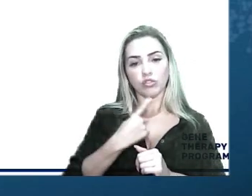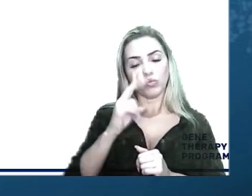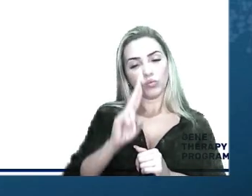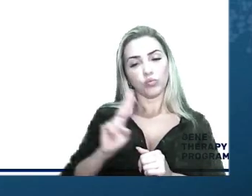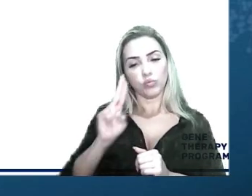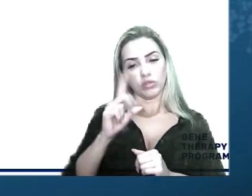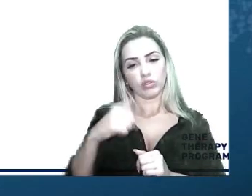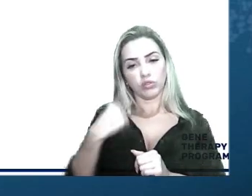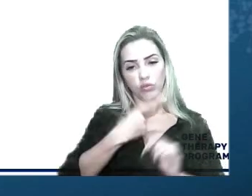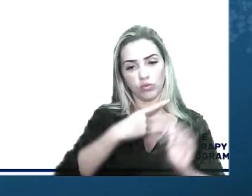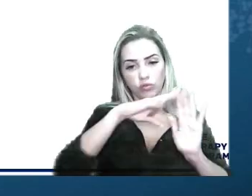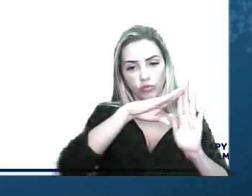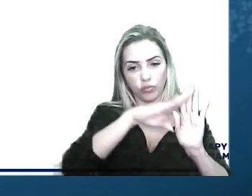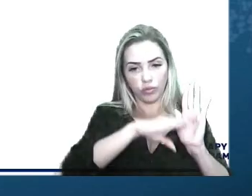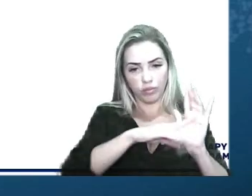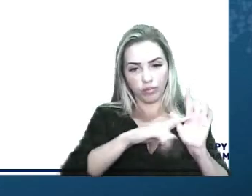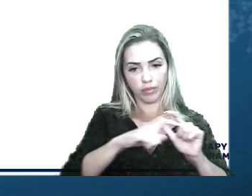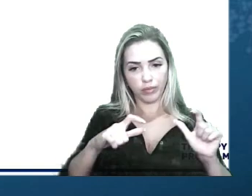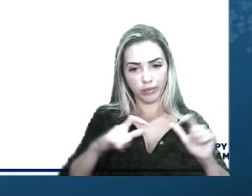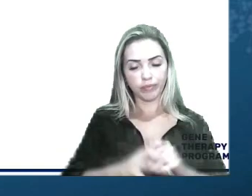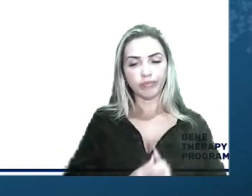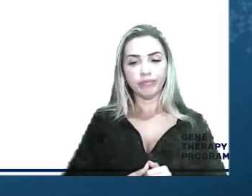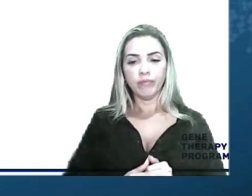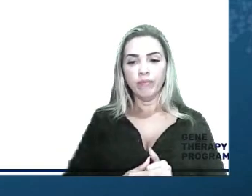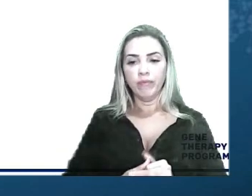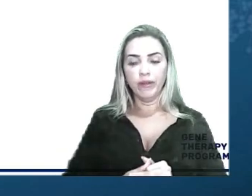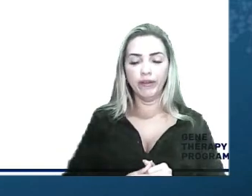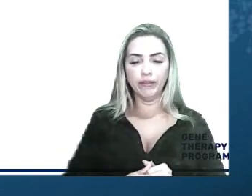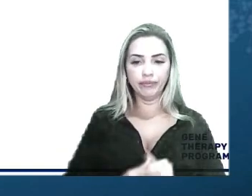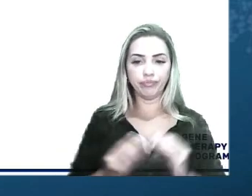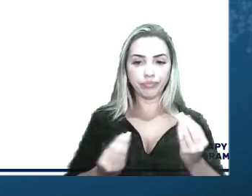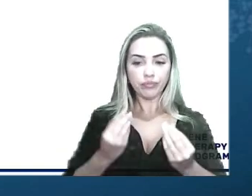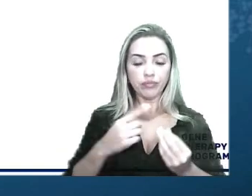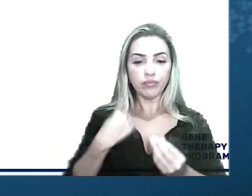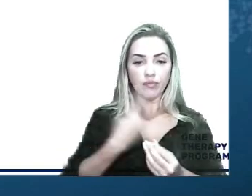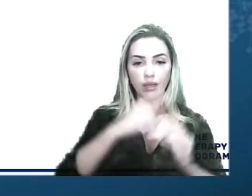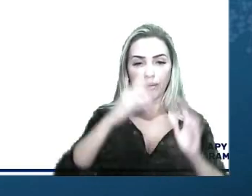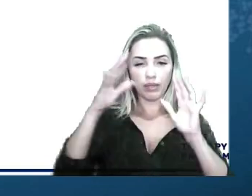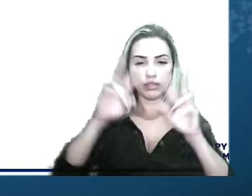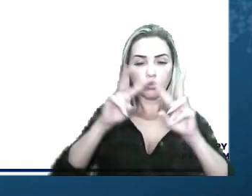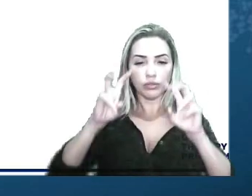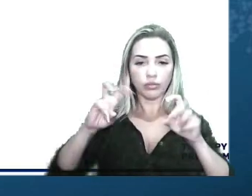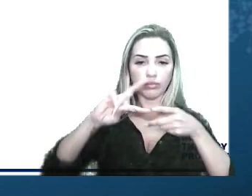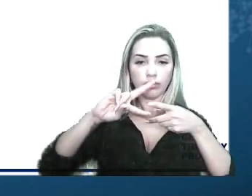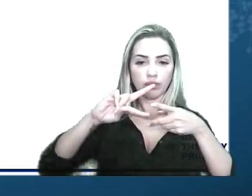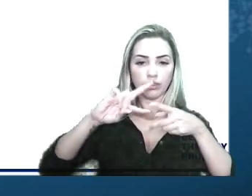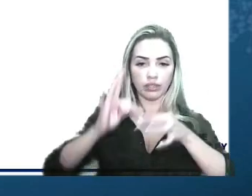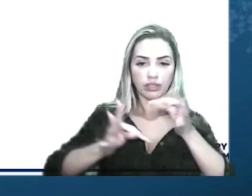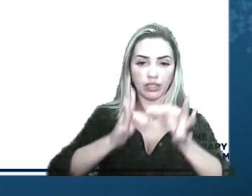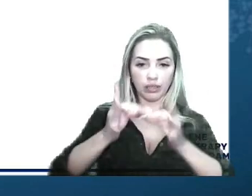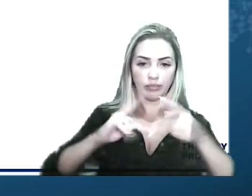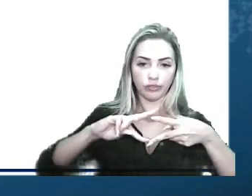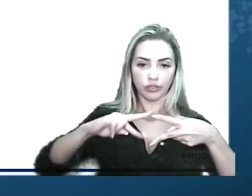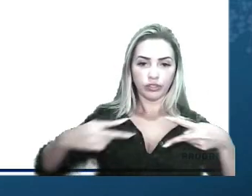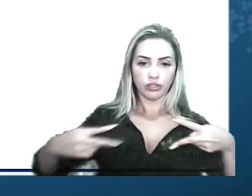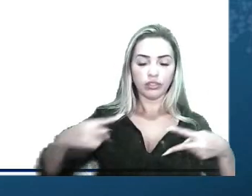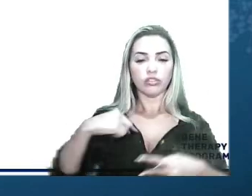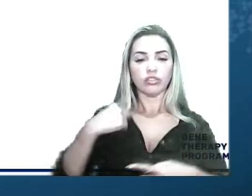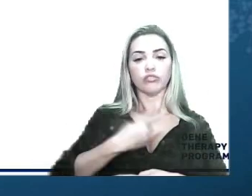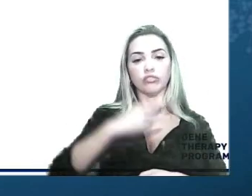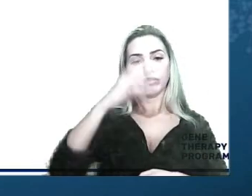os nossos programas. Quando a gente pensa nessa terapia genética, a gente deve pensar como